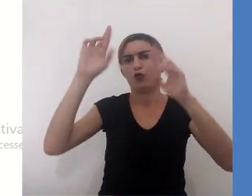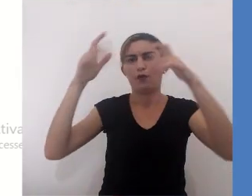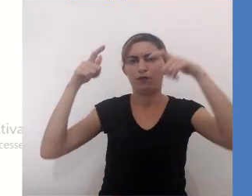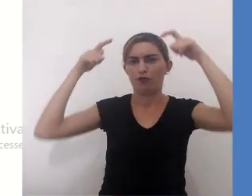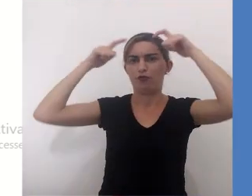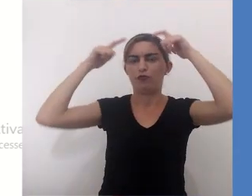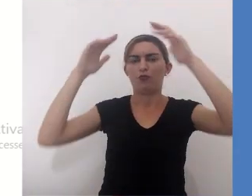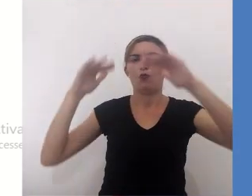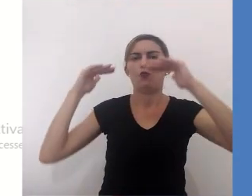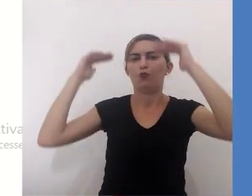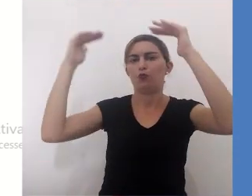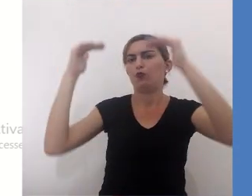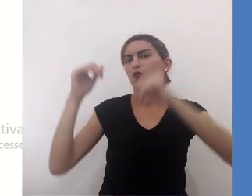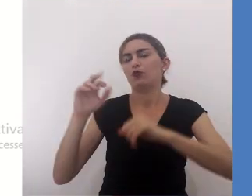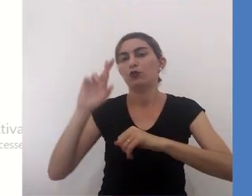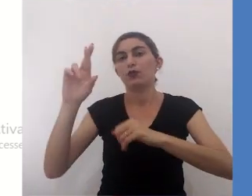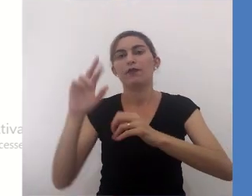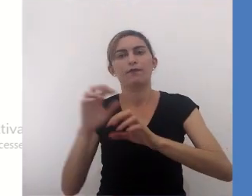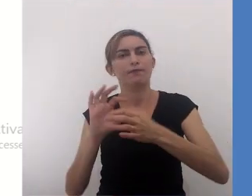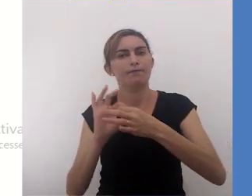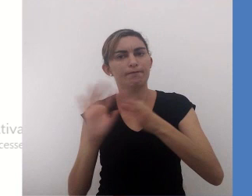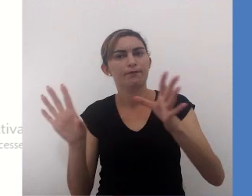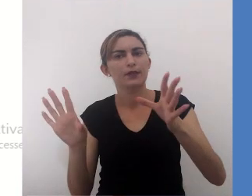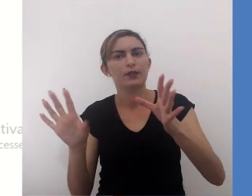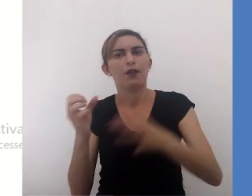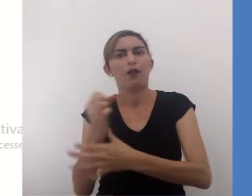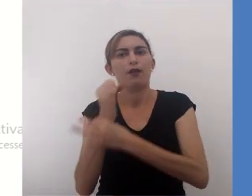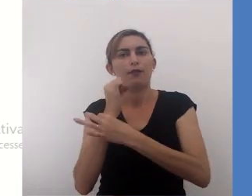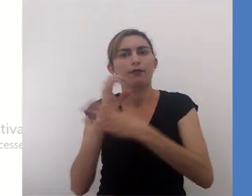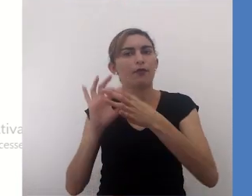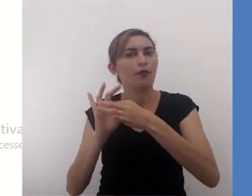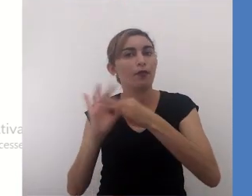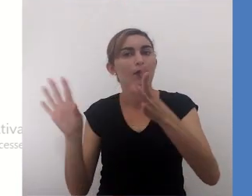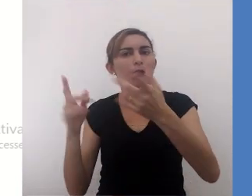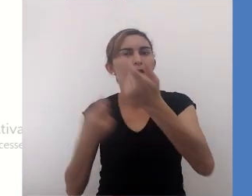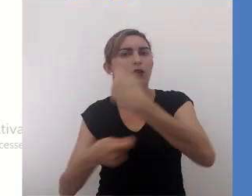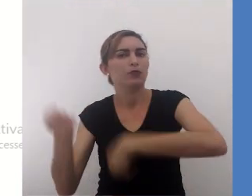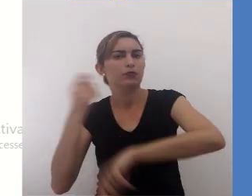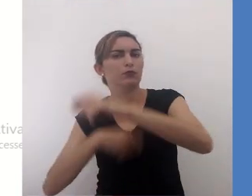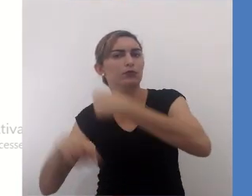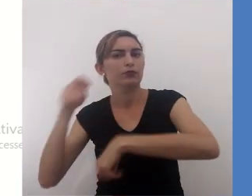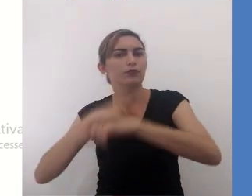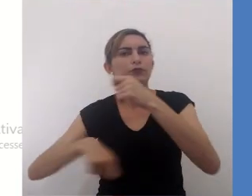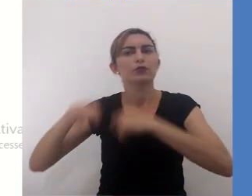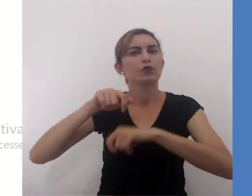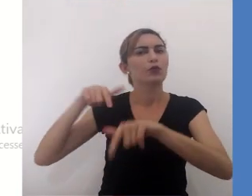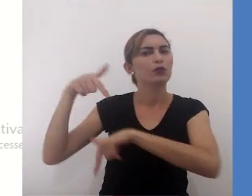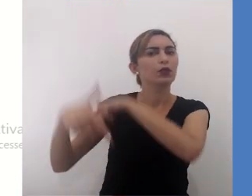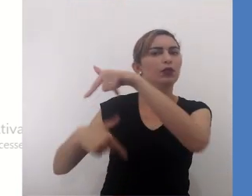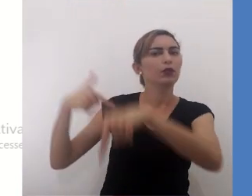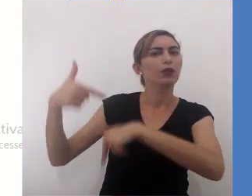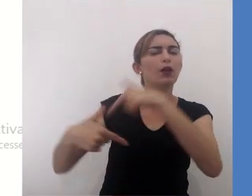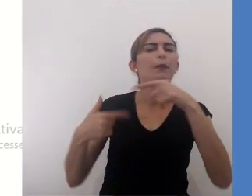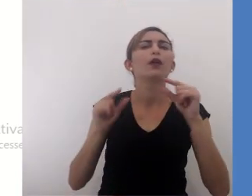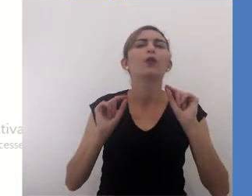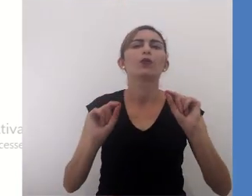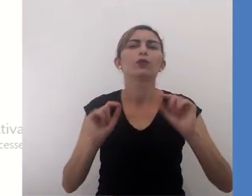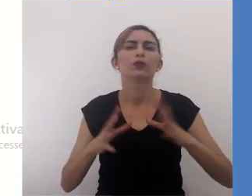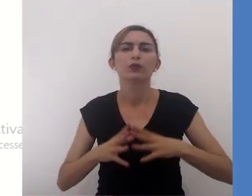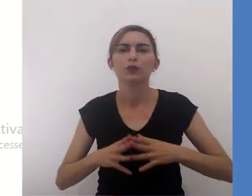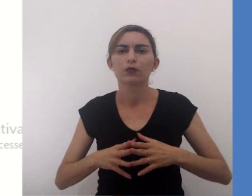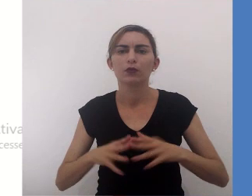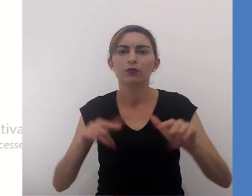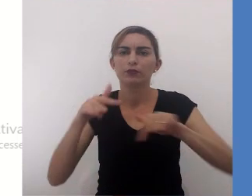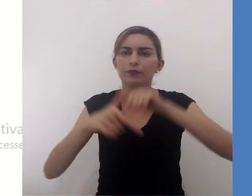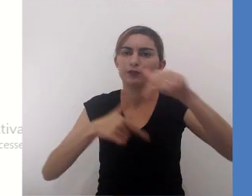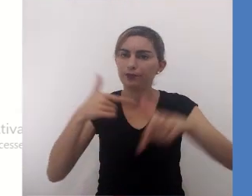dos monarcas e a garantia de quê? Da liberdade produtiva e comercial. Os trabalhadores, professor Cláudio